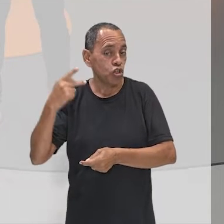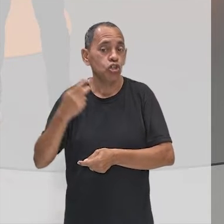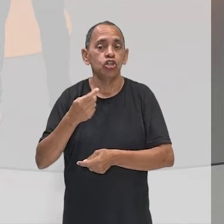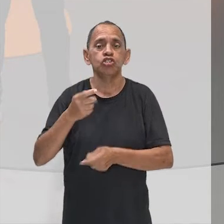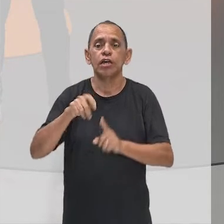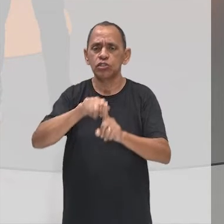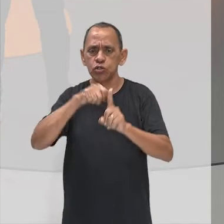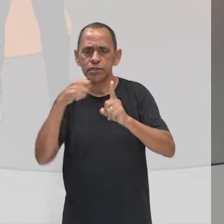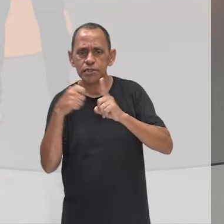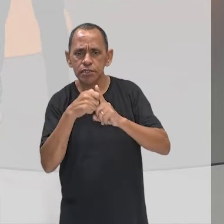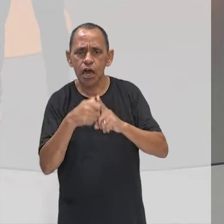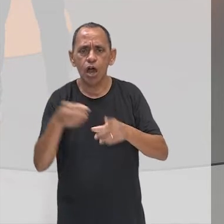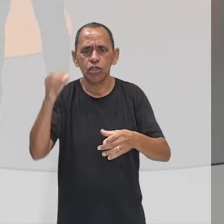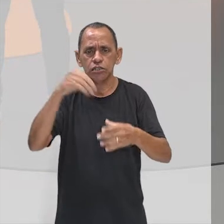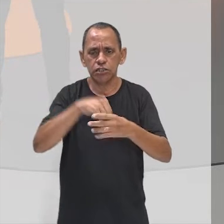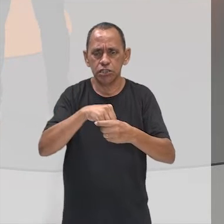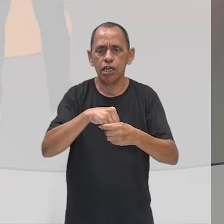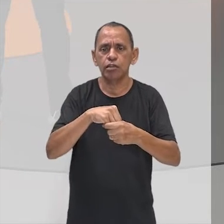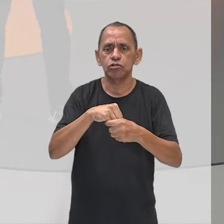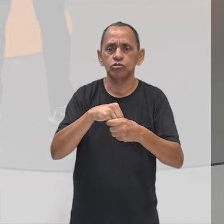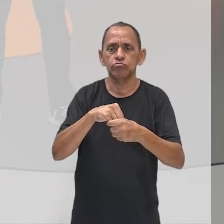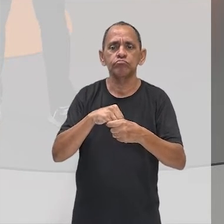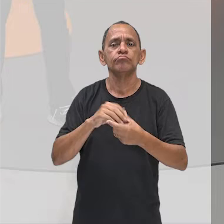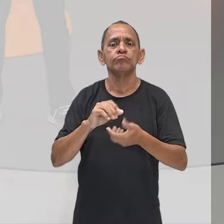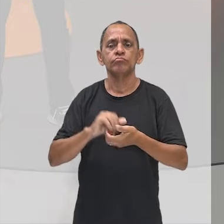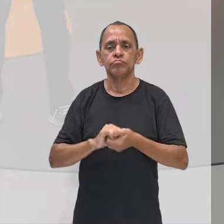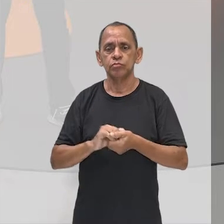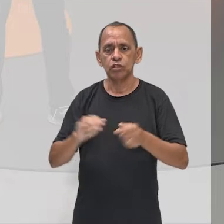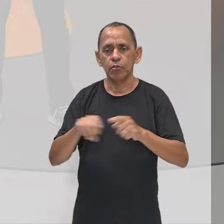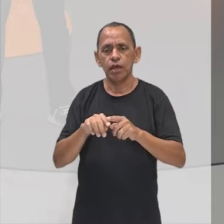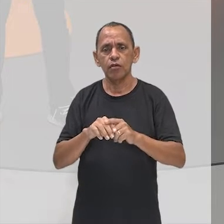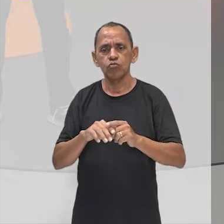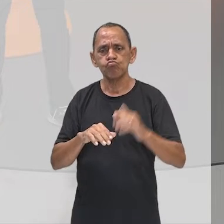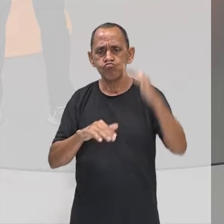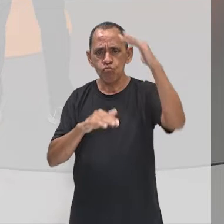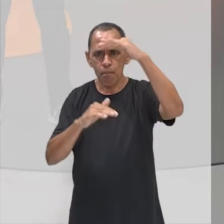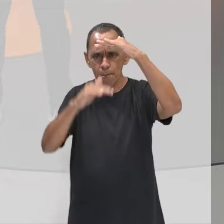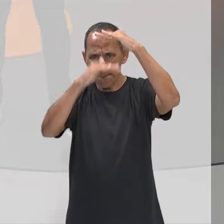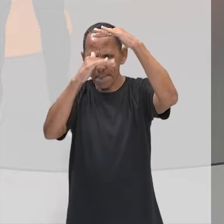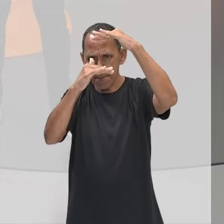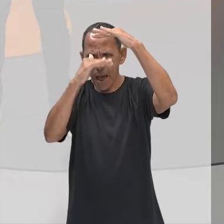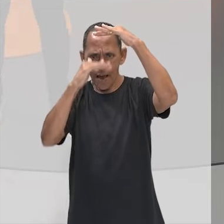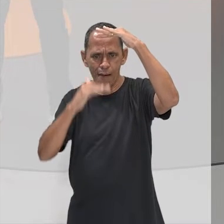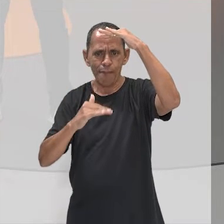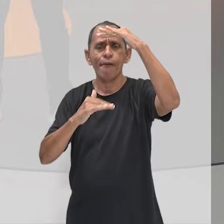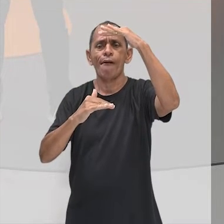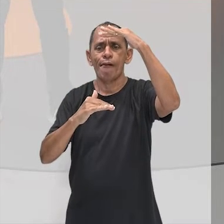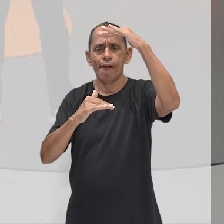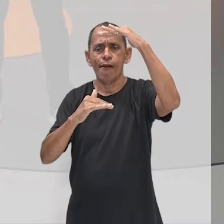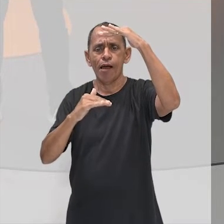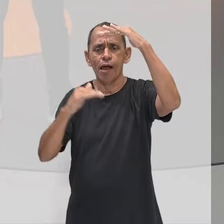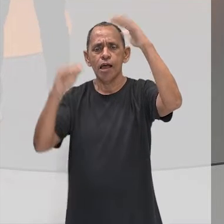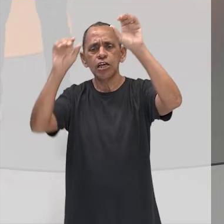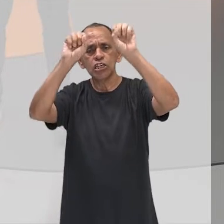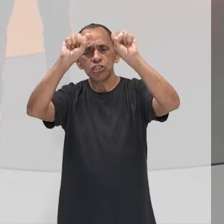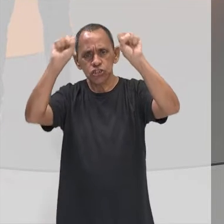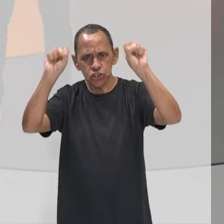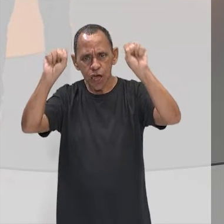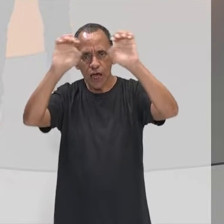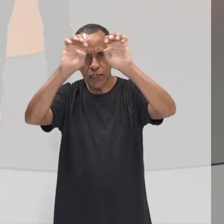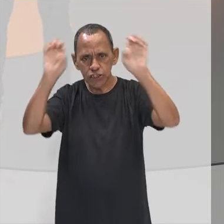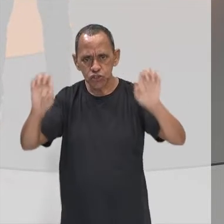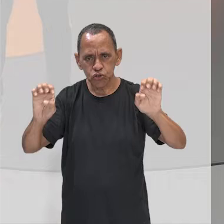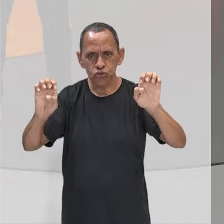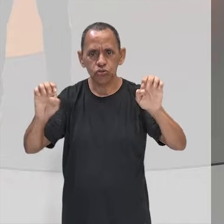aqui, olha só, uma pirâmide social da população maia, ali, da estrutura dos maias, tá?